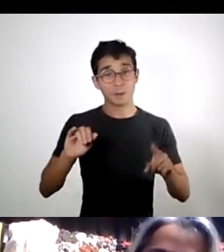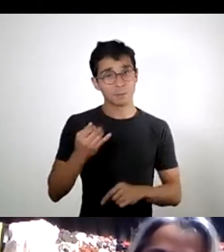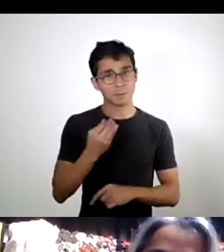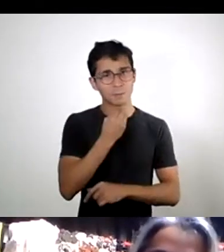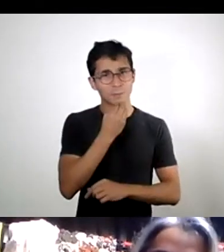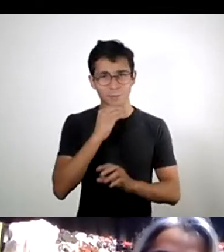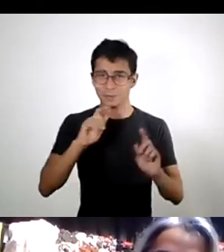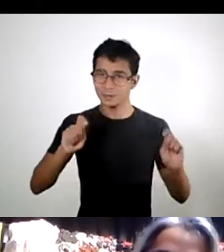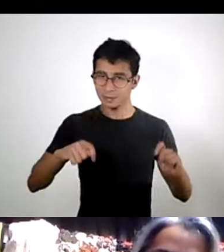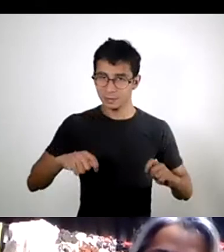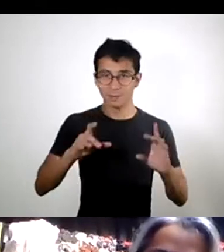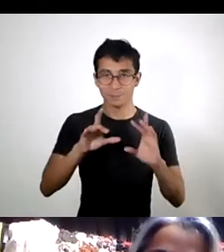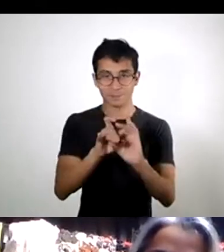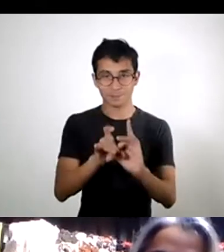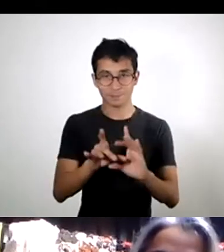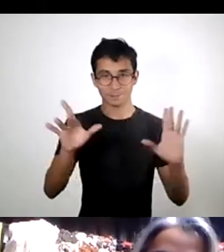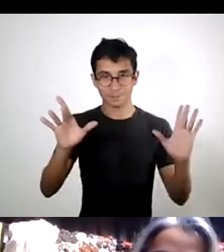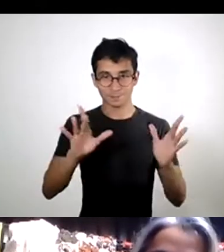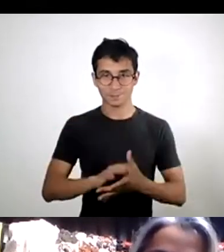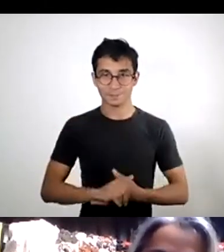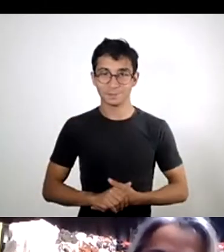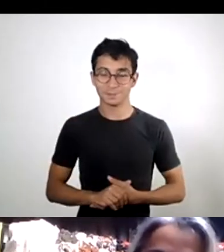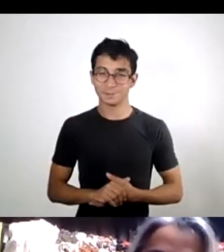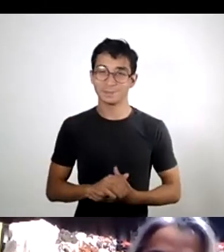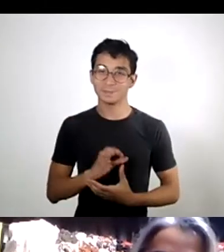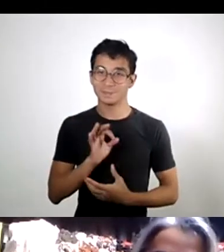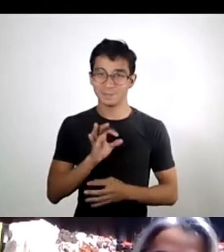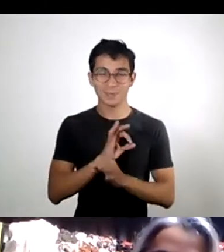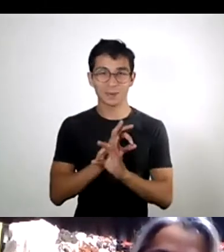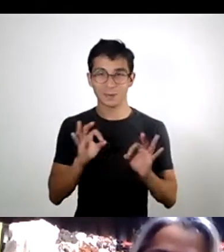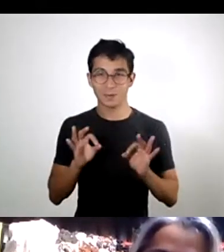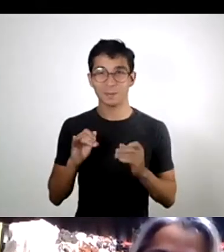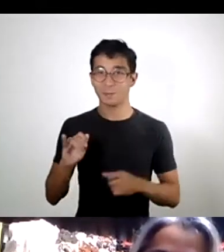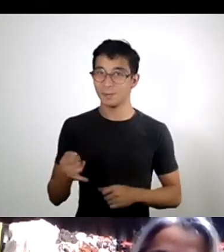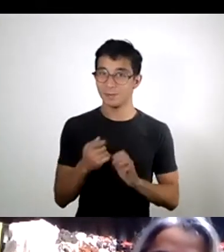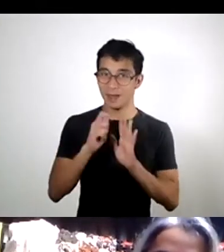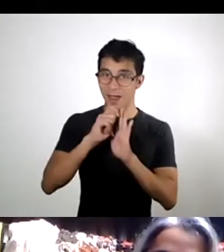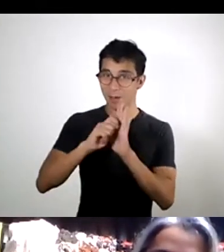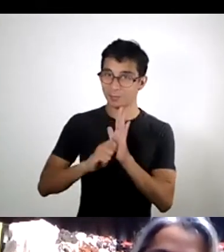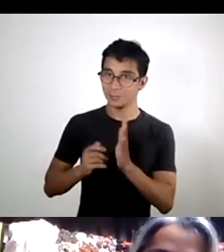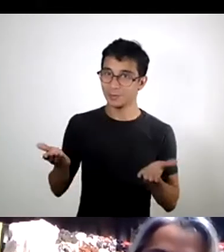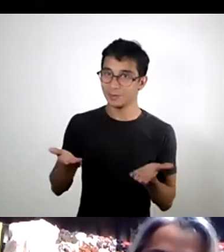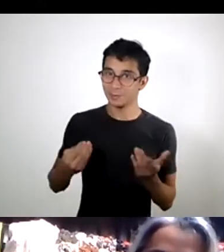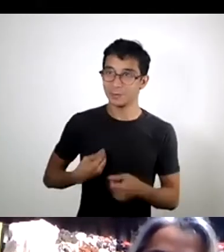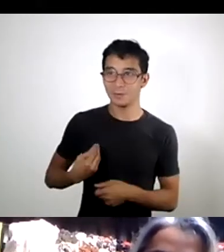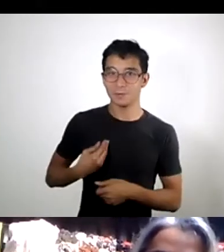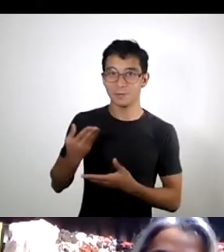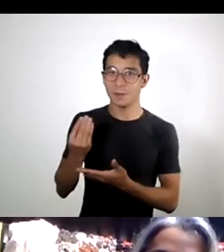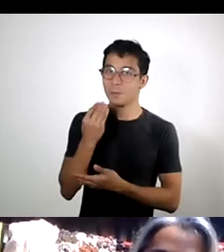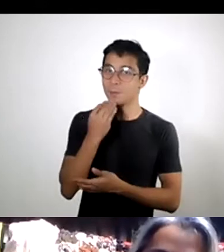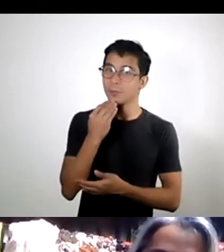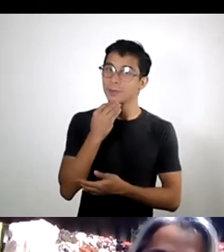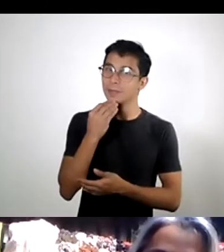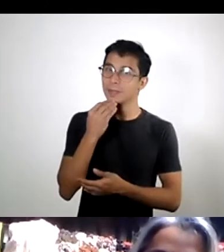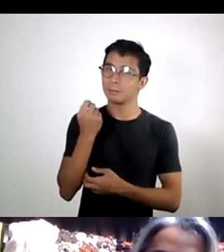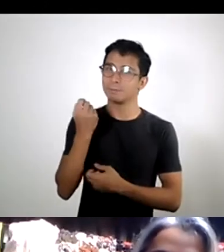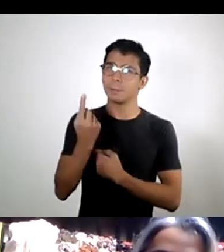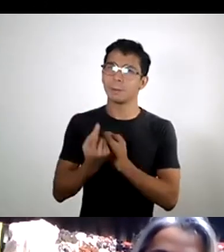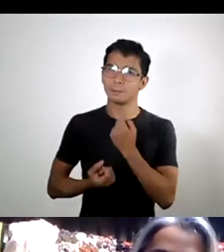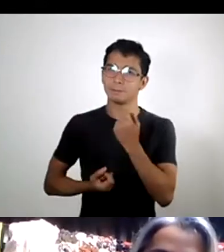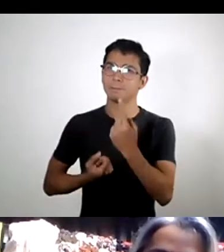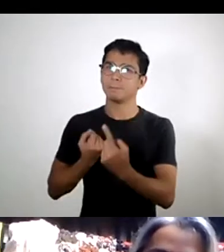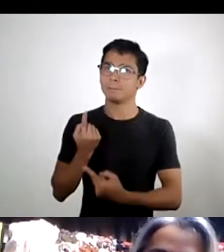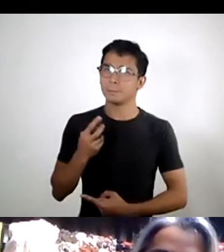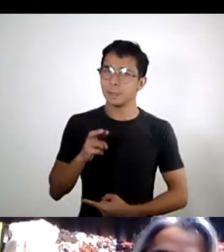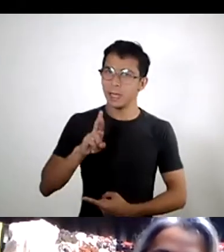tá? Aproveitem as autoras aqui, gente. Não é todo dia que a gente tem essa oportunidade, né, de perguntar para as autoras